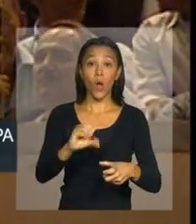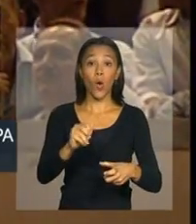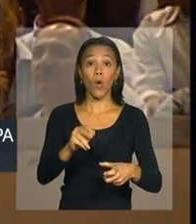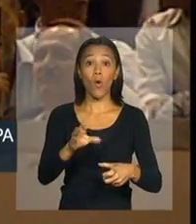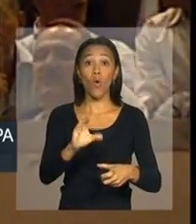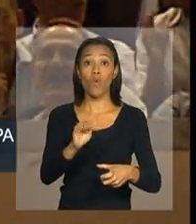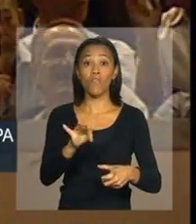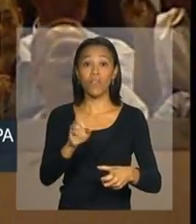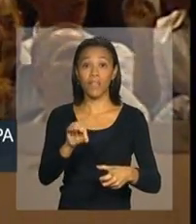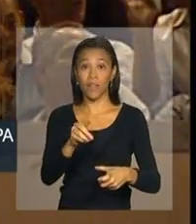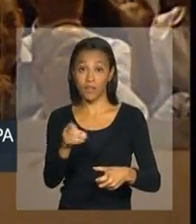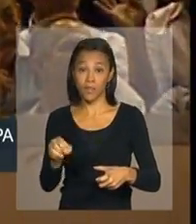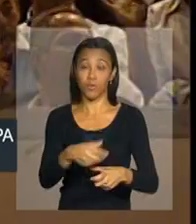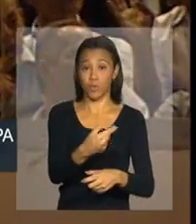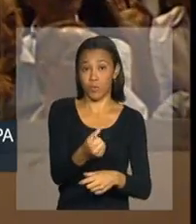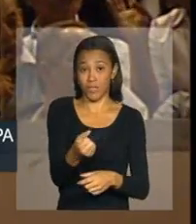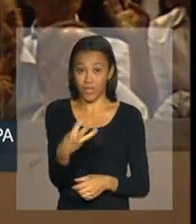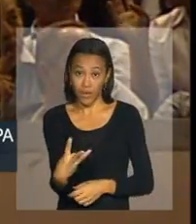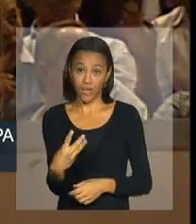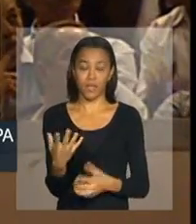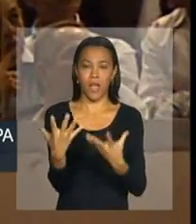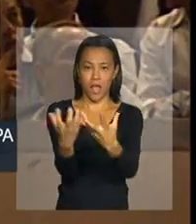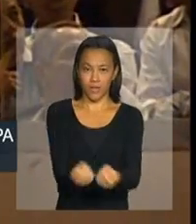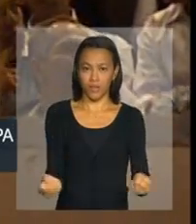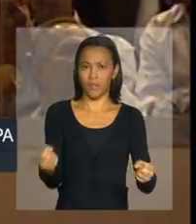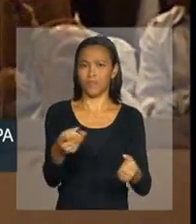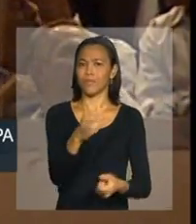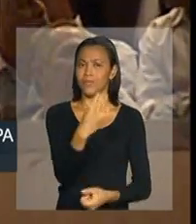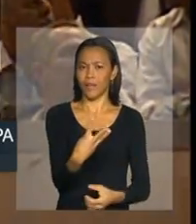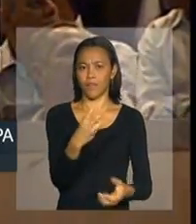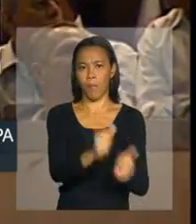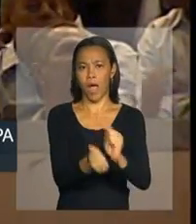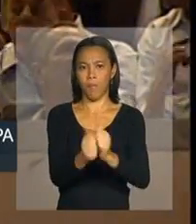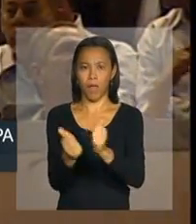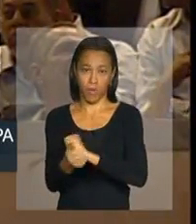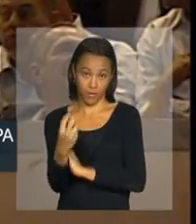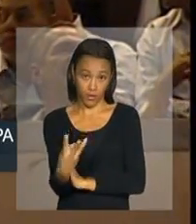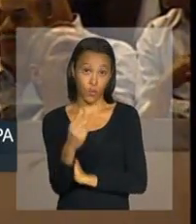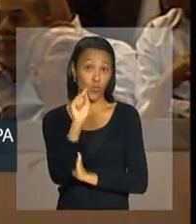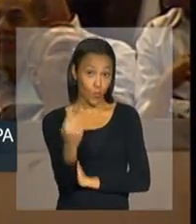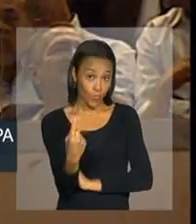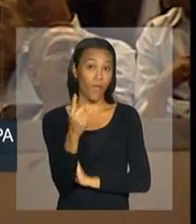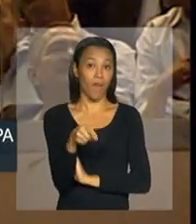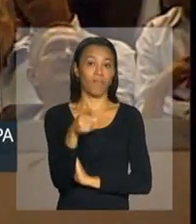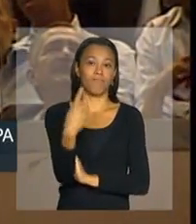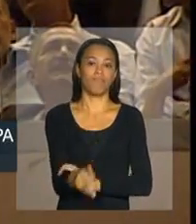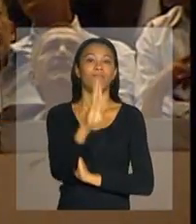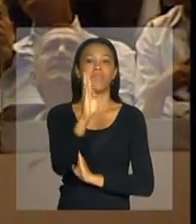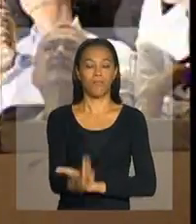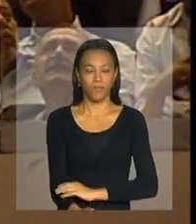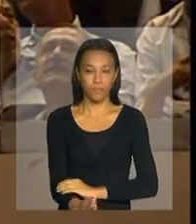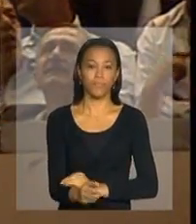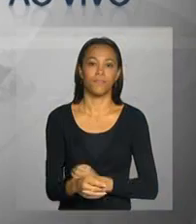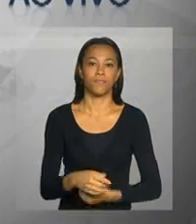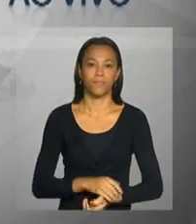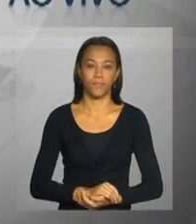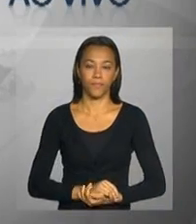em 2013, recebendo 3 jogos. Sendo ao menos um deles do Brasil.